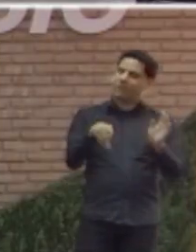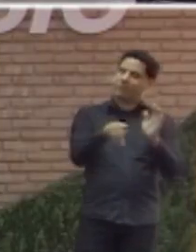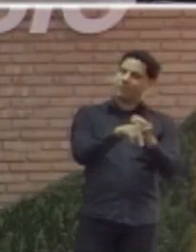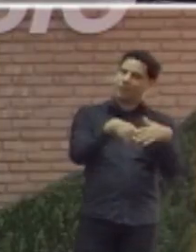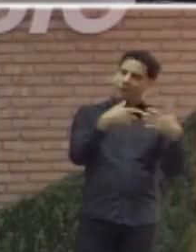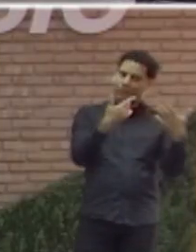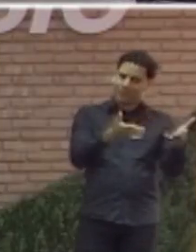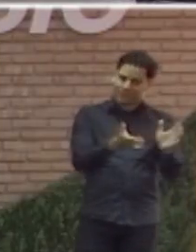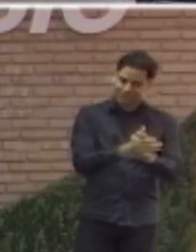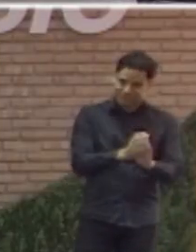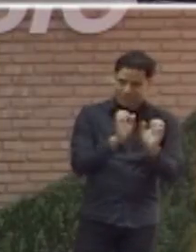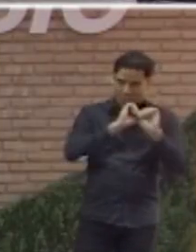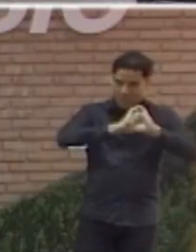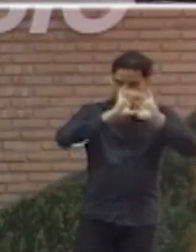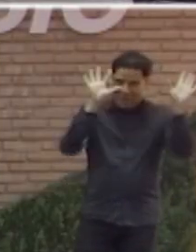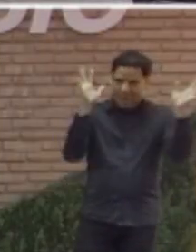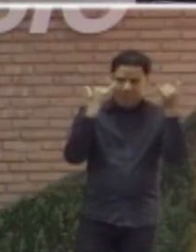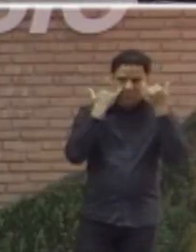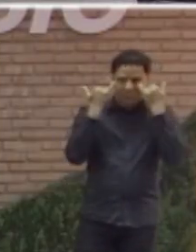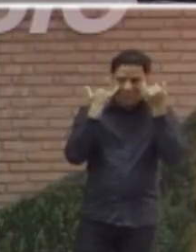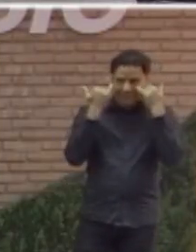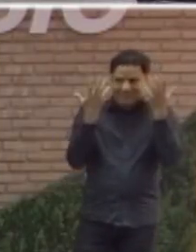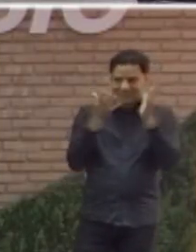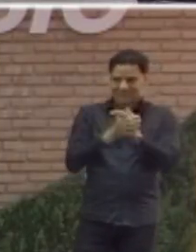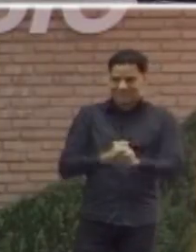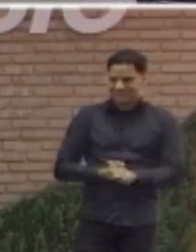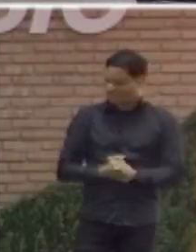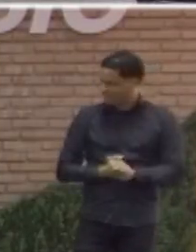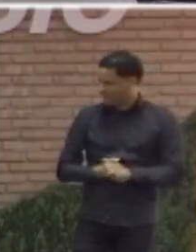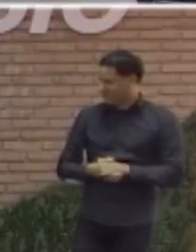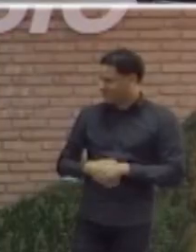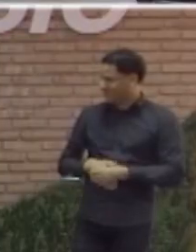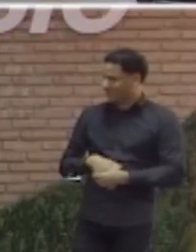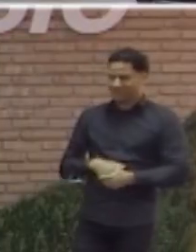está esclarecido aí.